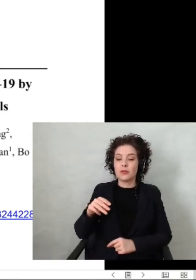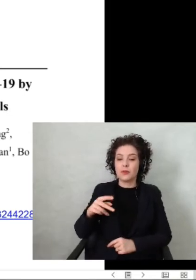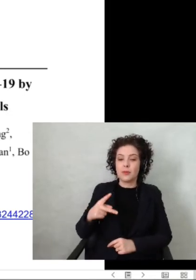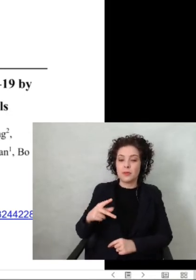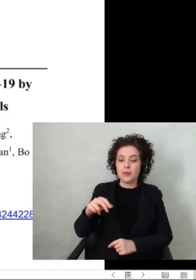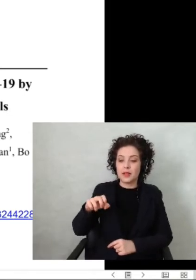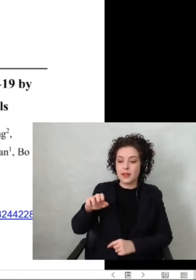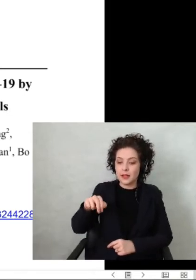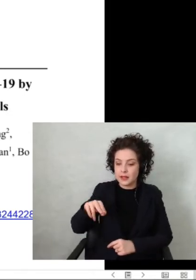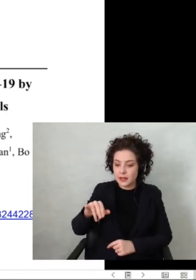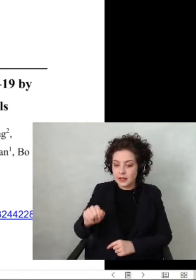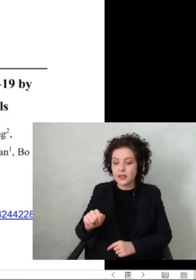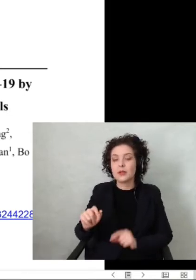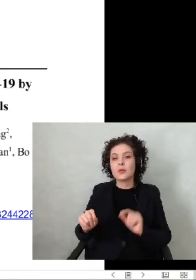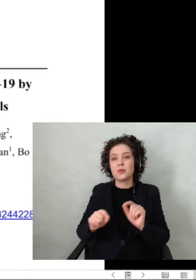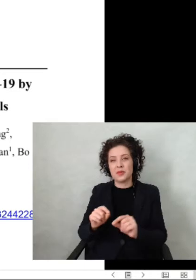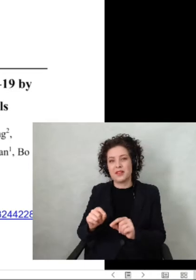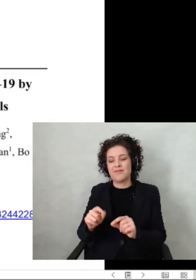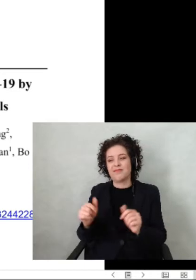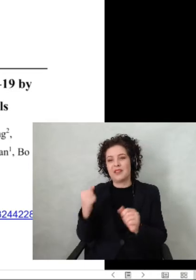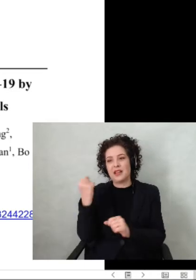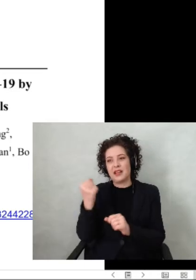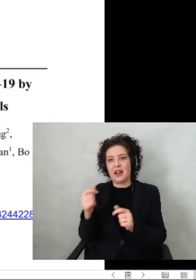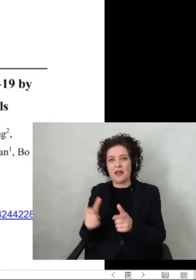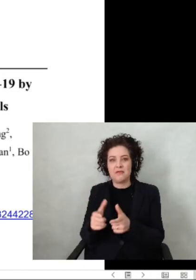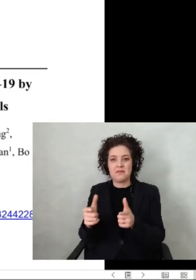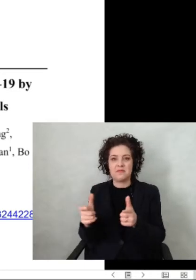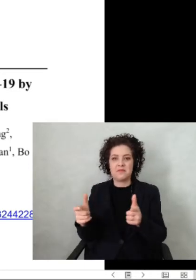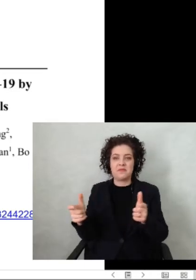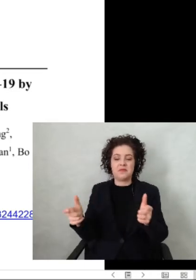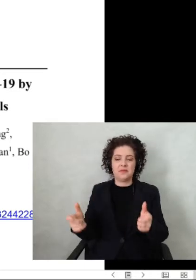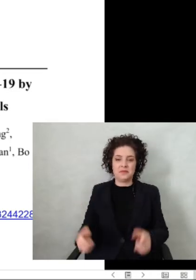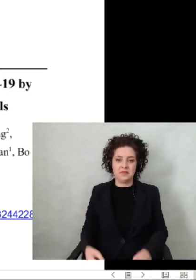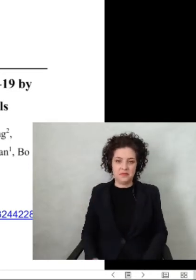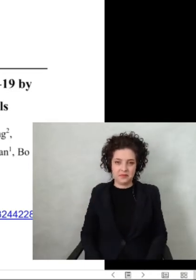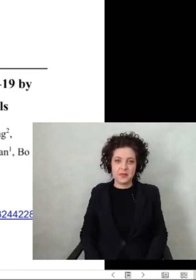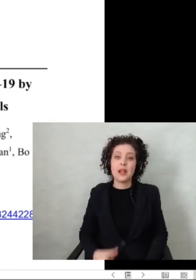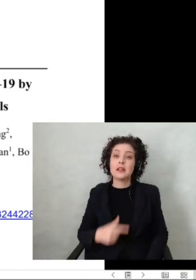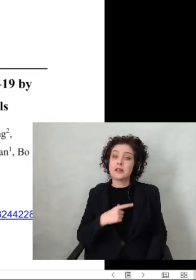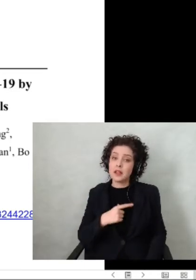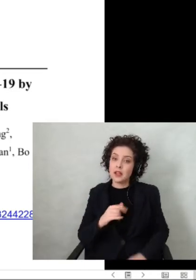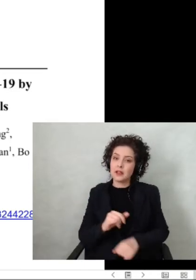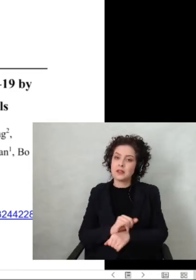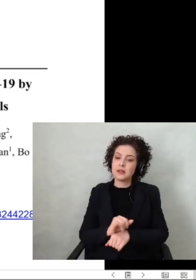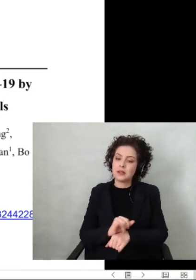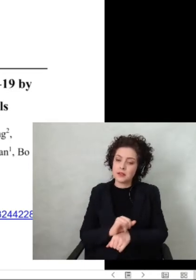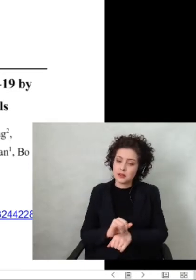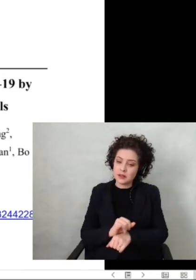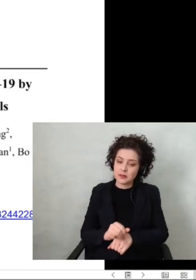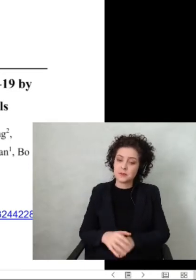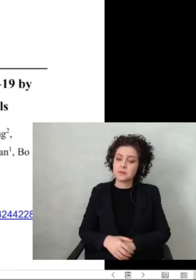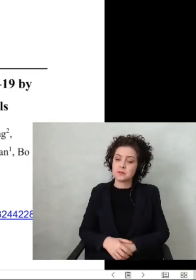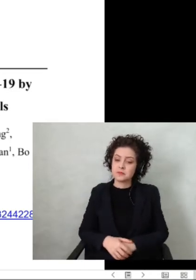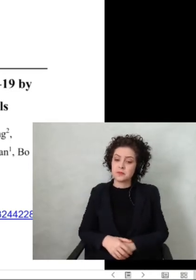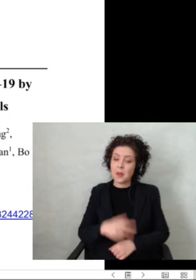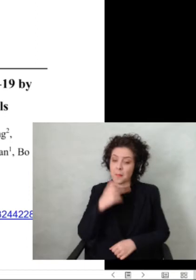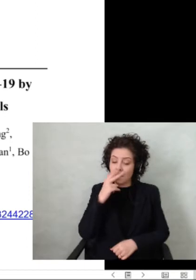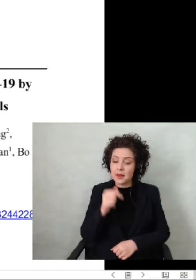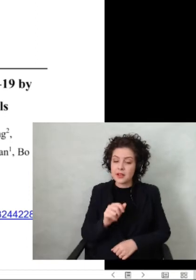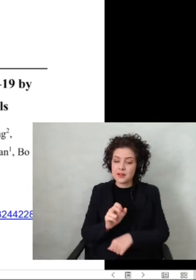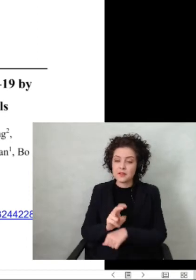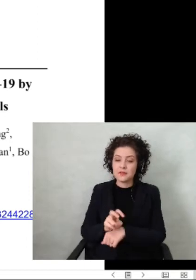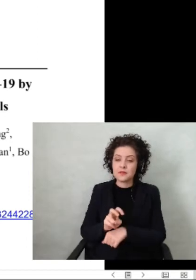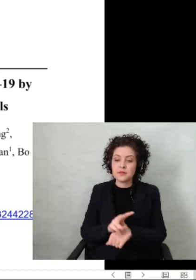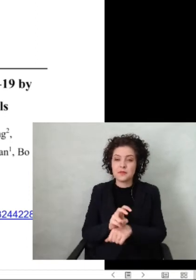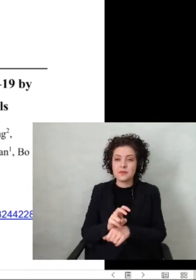a gravidade da doença. Existem até mecanismos descritos. Parece que esse vírus diretamente destrói